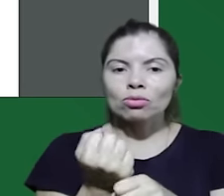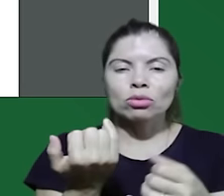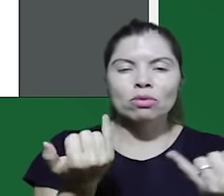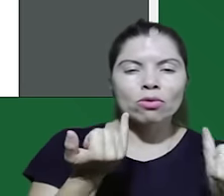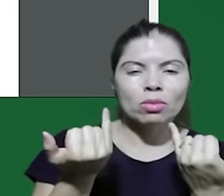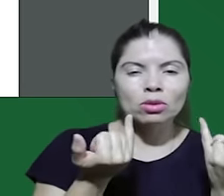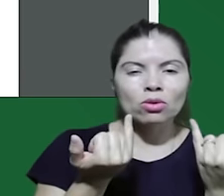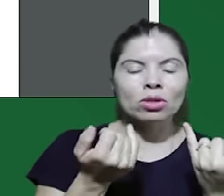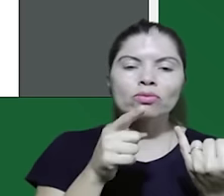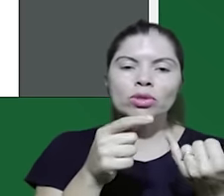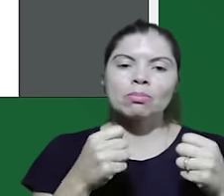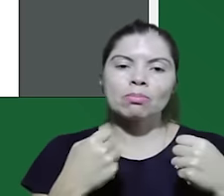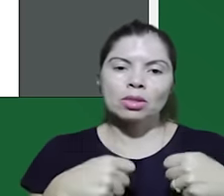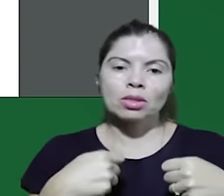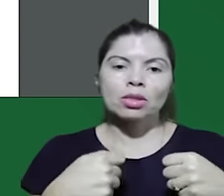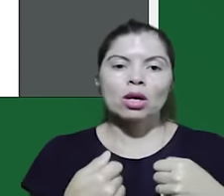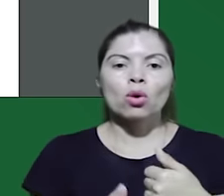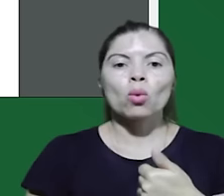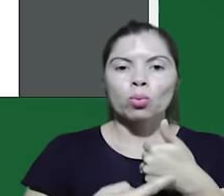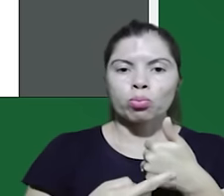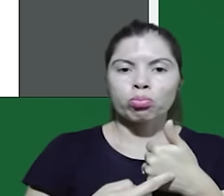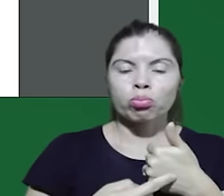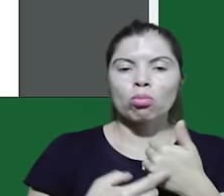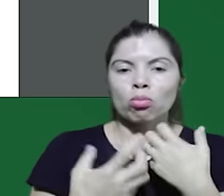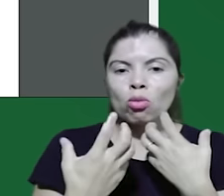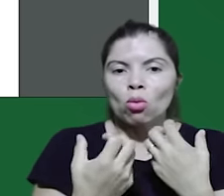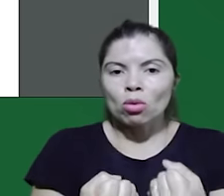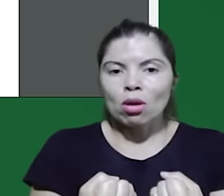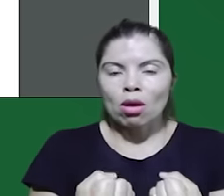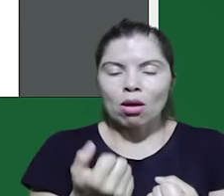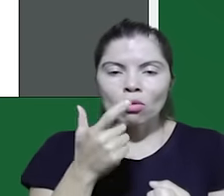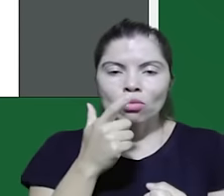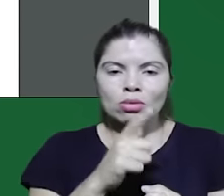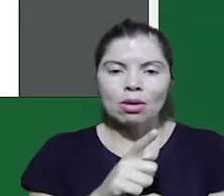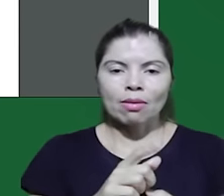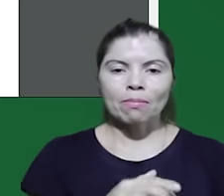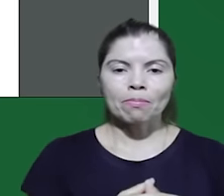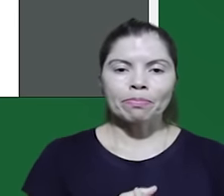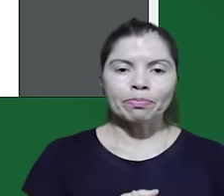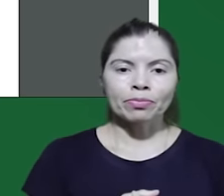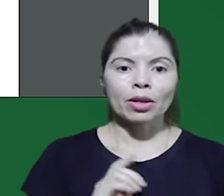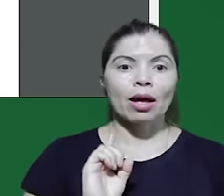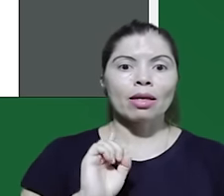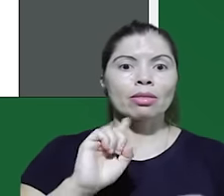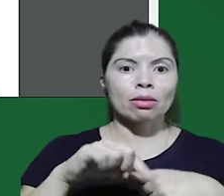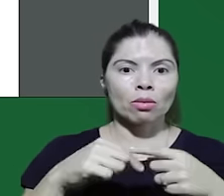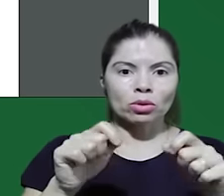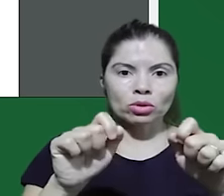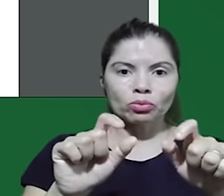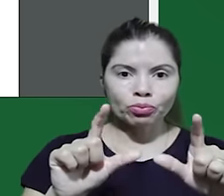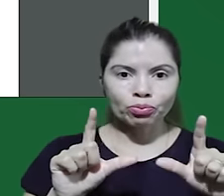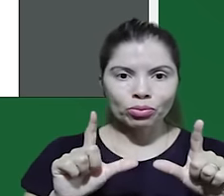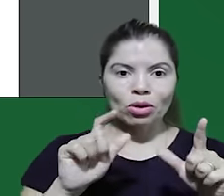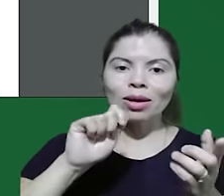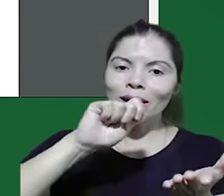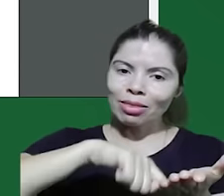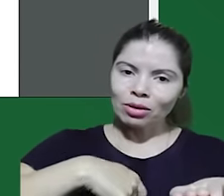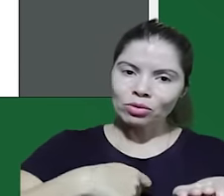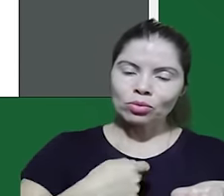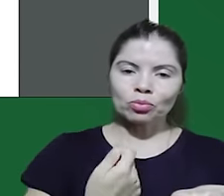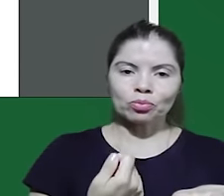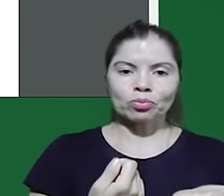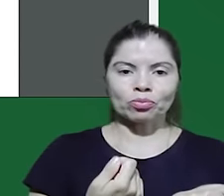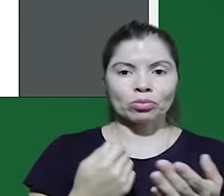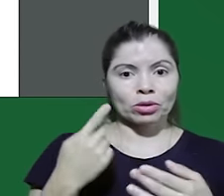concordo né o de acordo para isso então você concede esse de acordo e aí adiante cadastro do emitente aqui